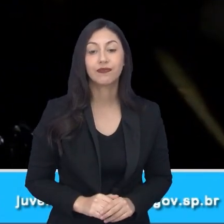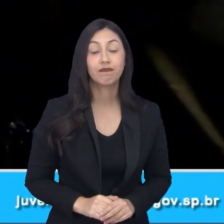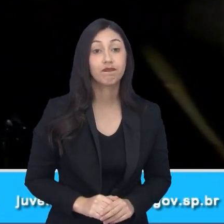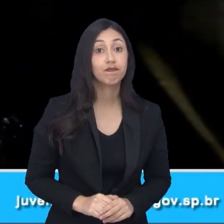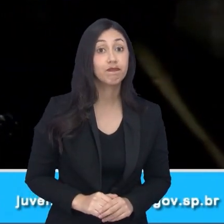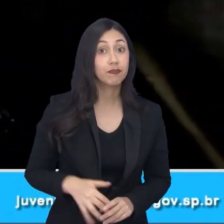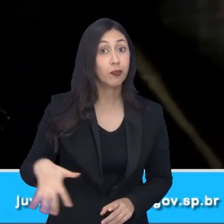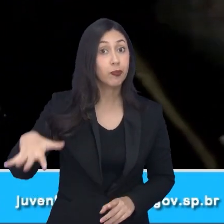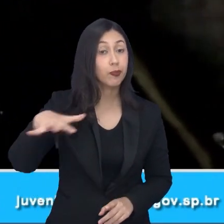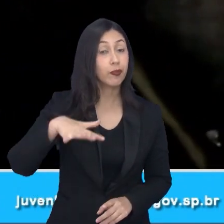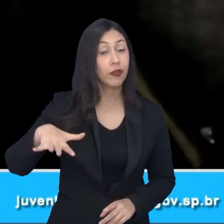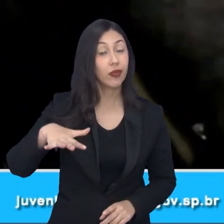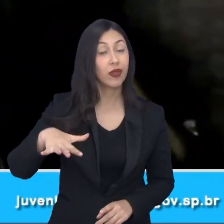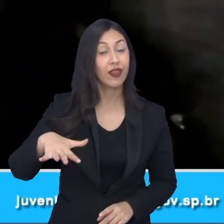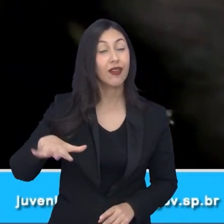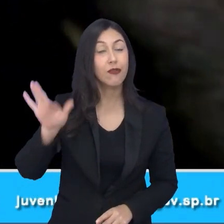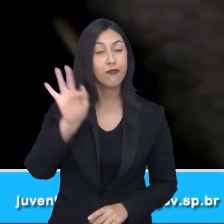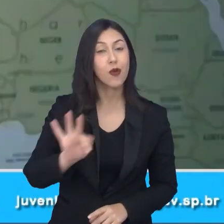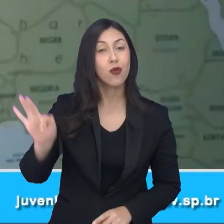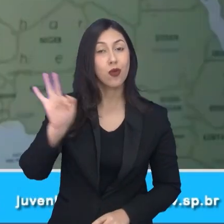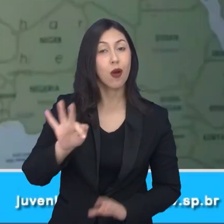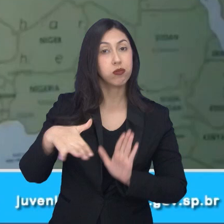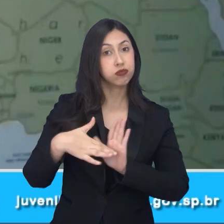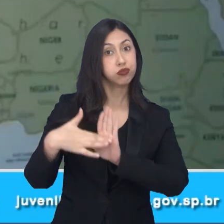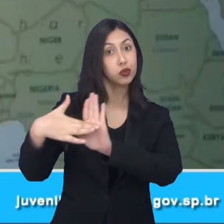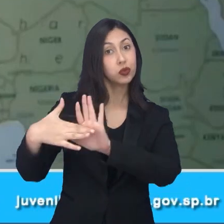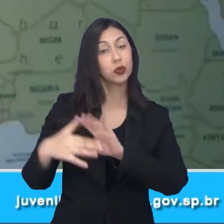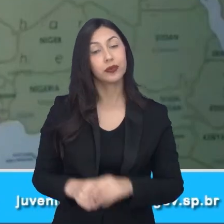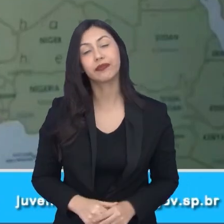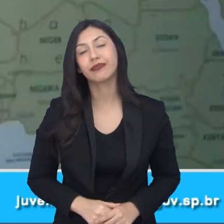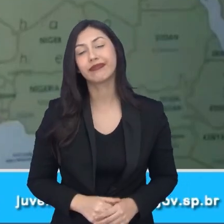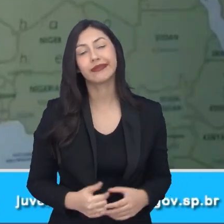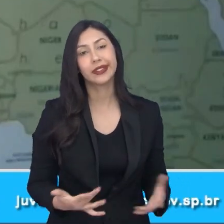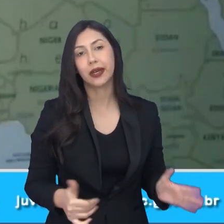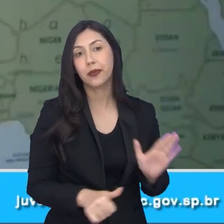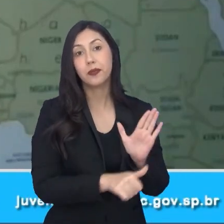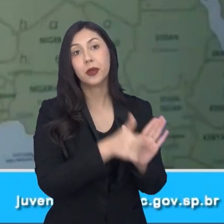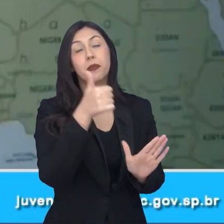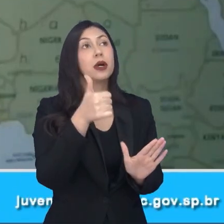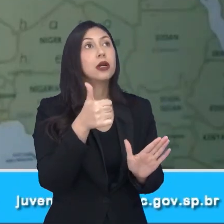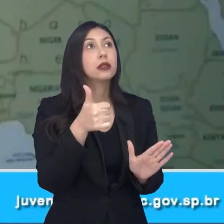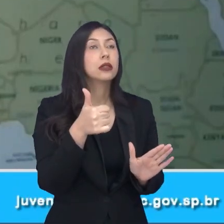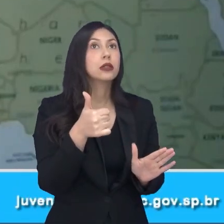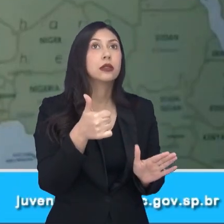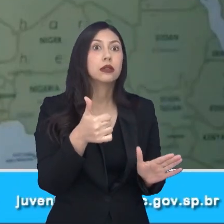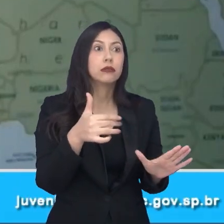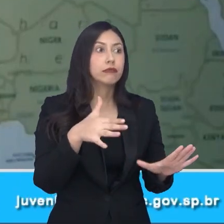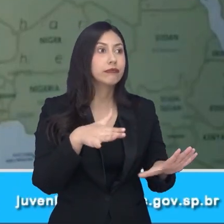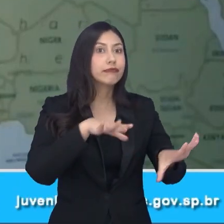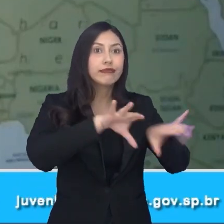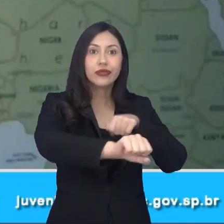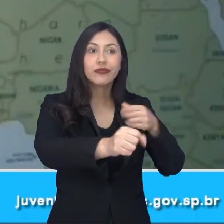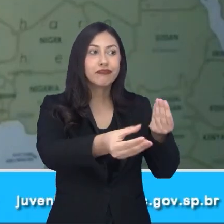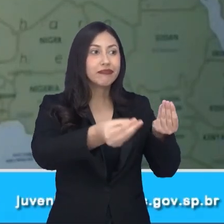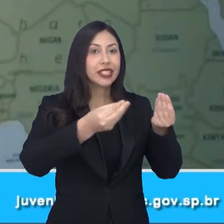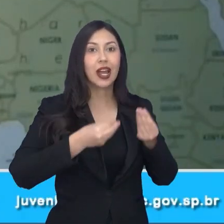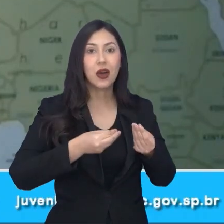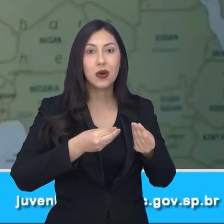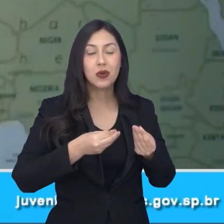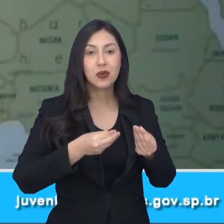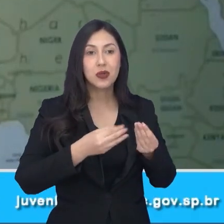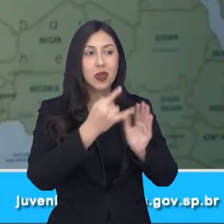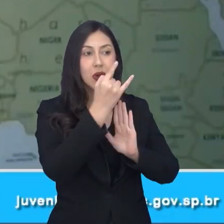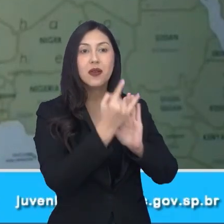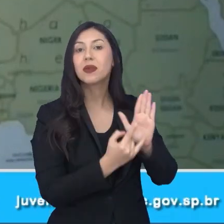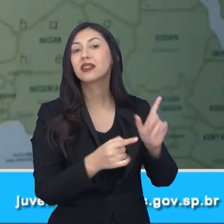eles, a Univap fez diferença, viu? Bom, a primeira coisa, a Univap me deu o diploma, né? E me